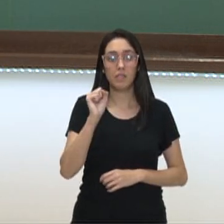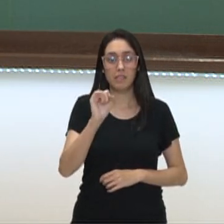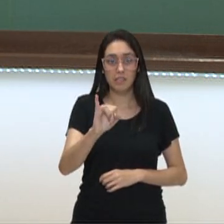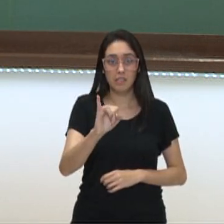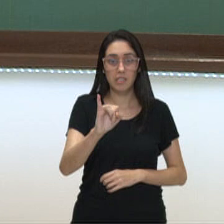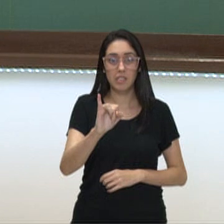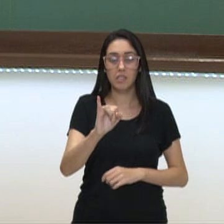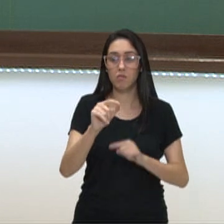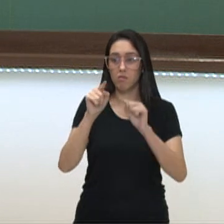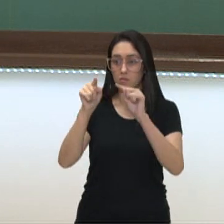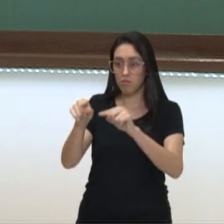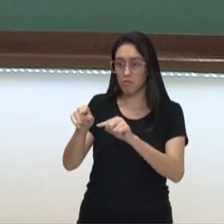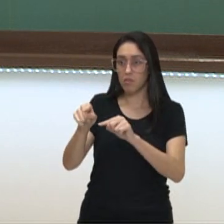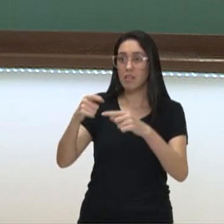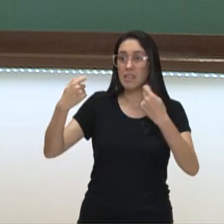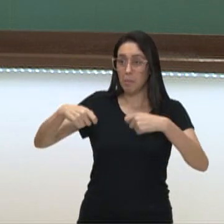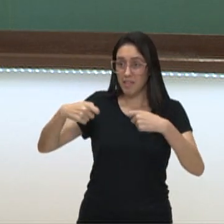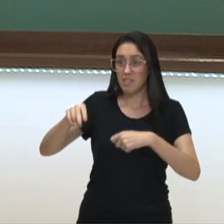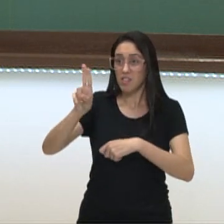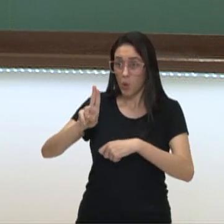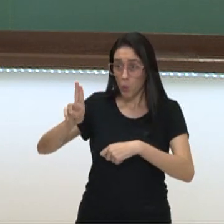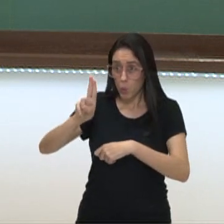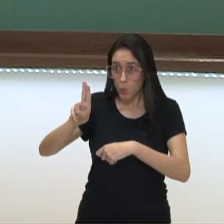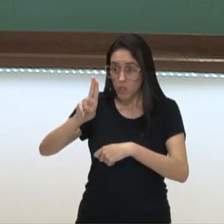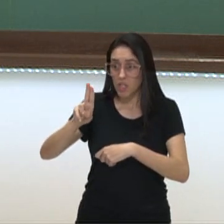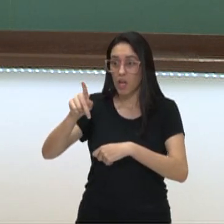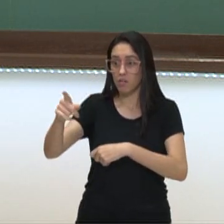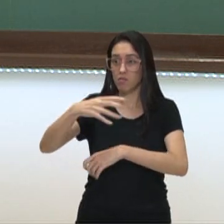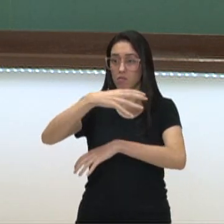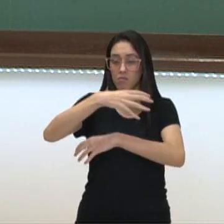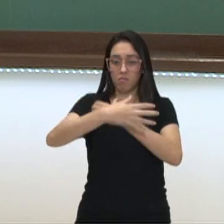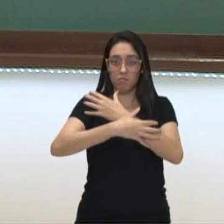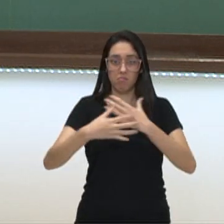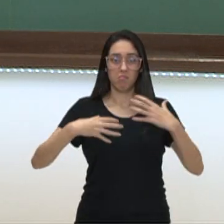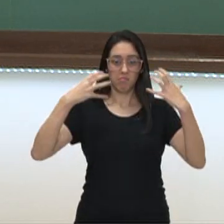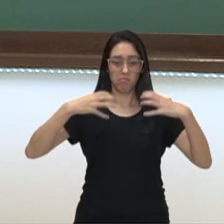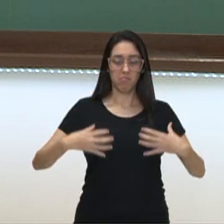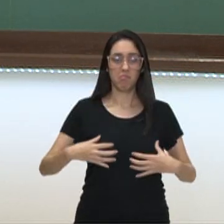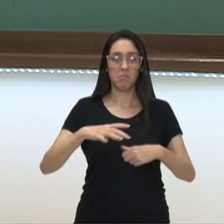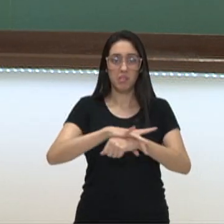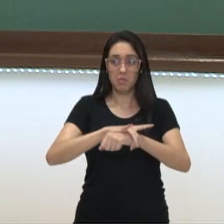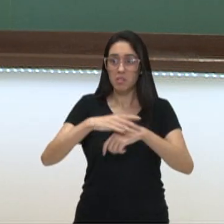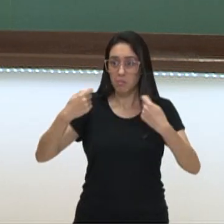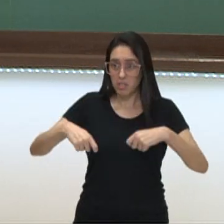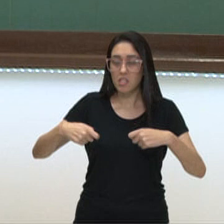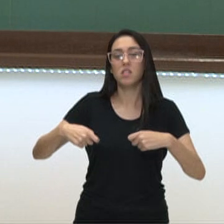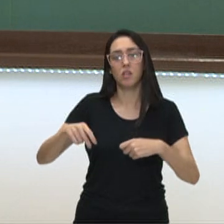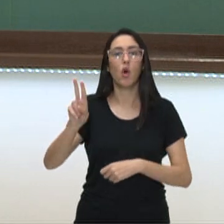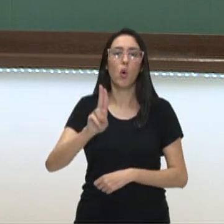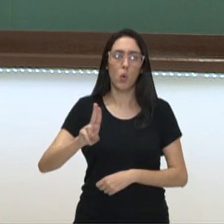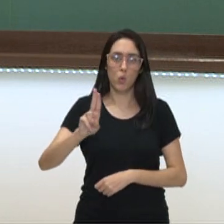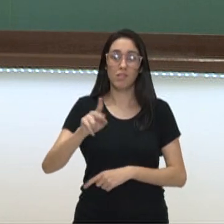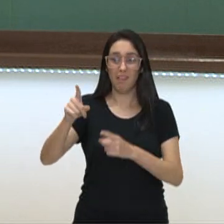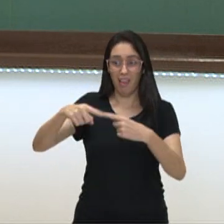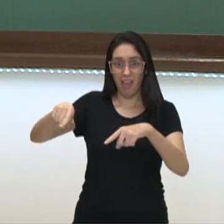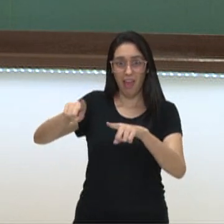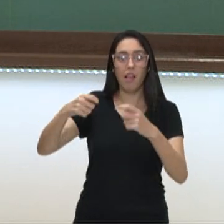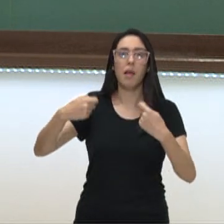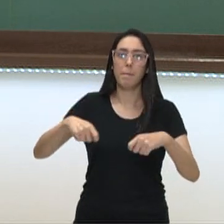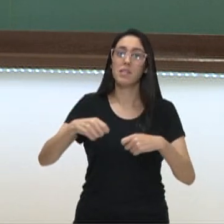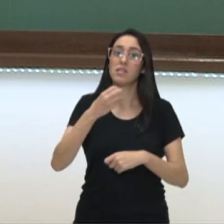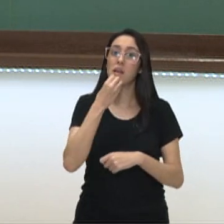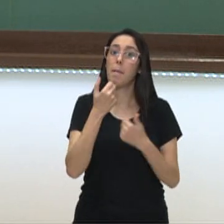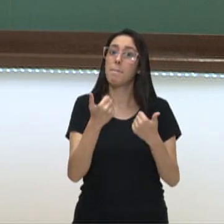estão listados para aquela atividade, eu devo utilizá-los. E eles devem estar em boas condições de